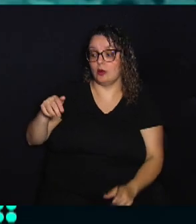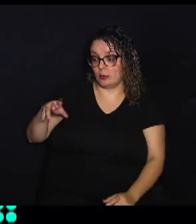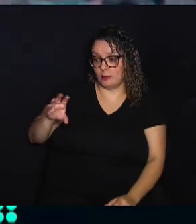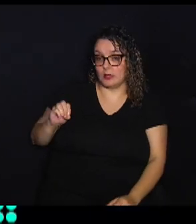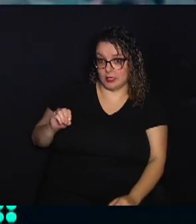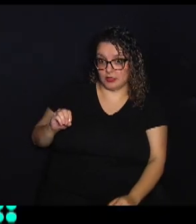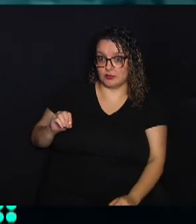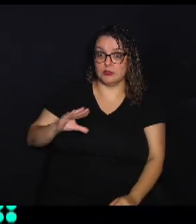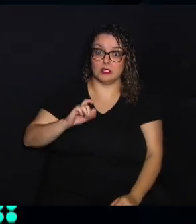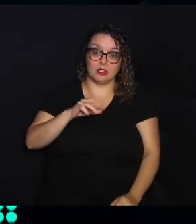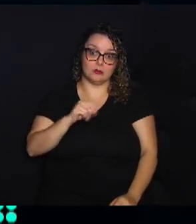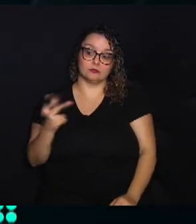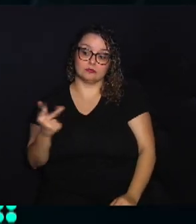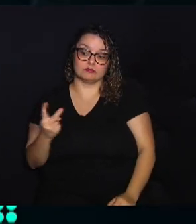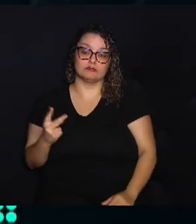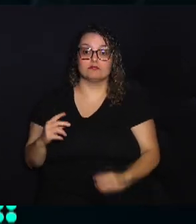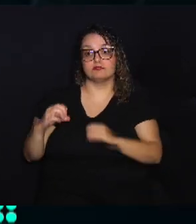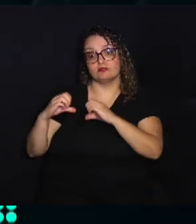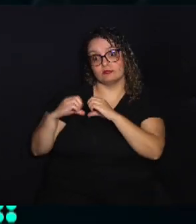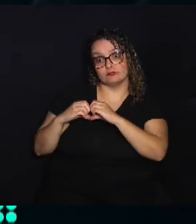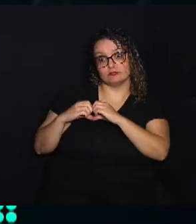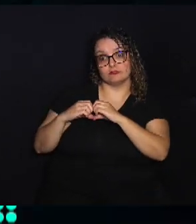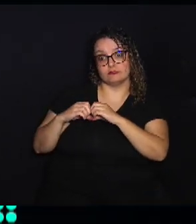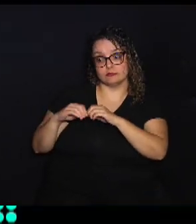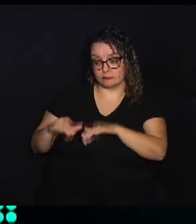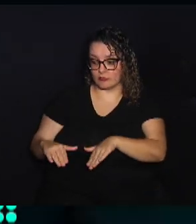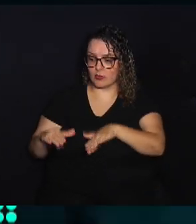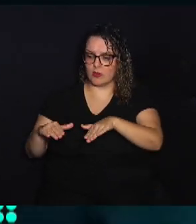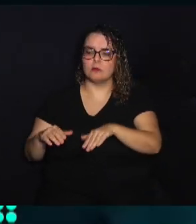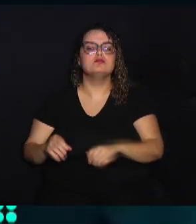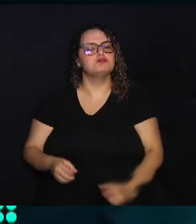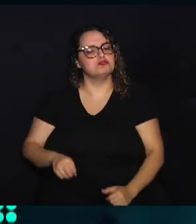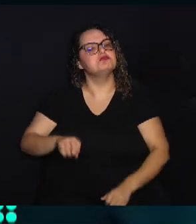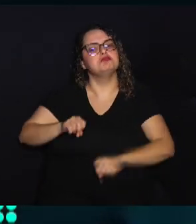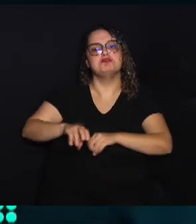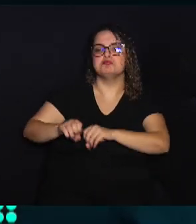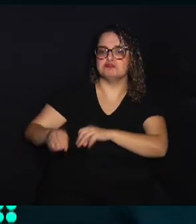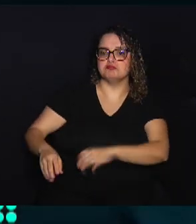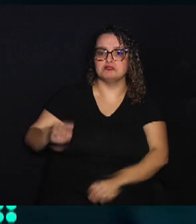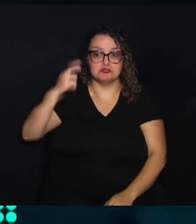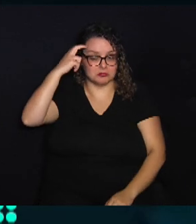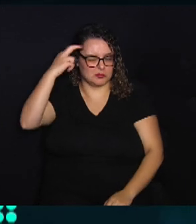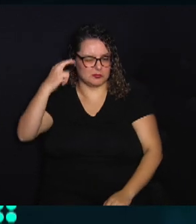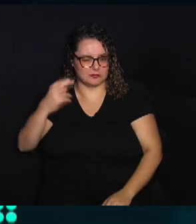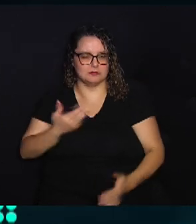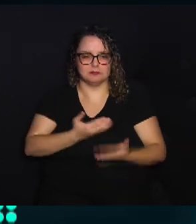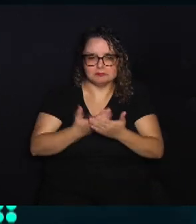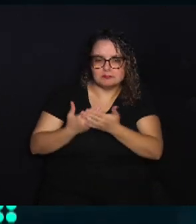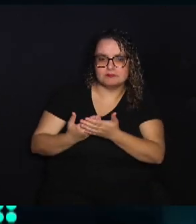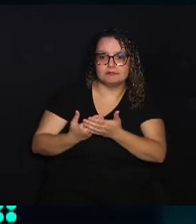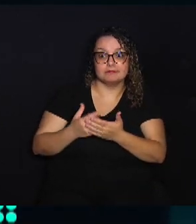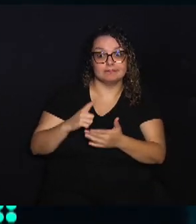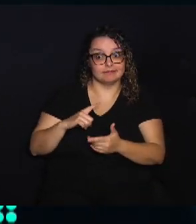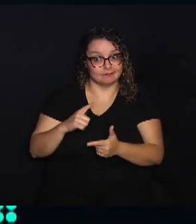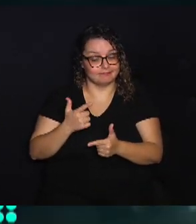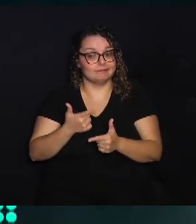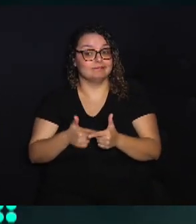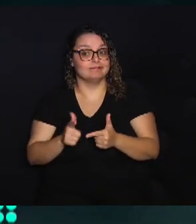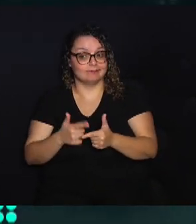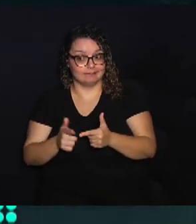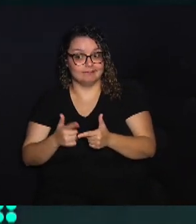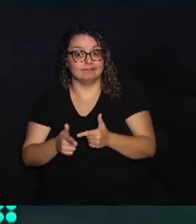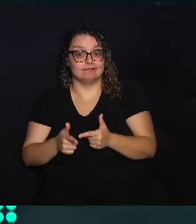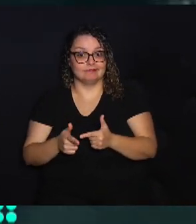um casal amoroso. Criam filhos estudiosos, inteligentes, mas sabe, né? Sempre tem aqueles problemas que são deixados